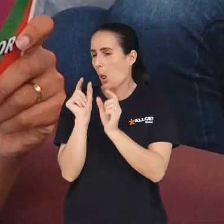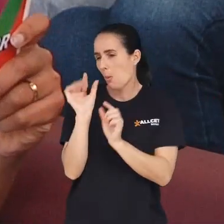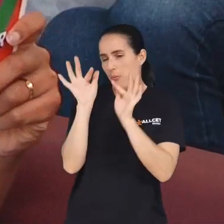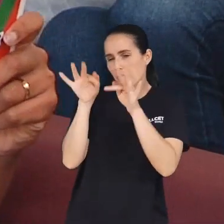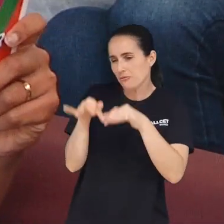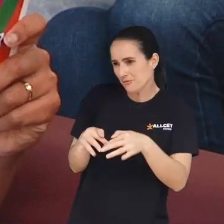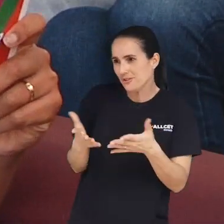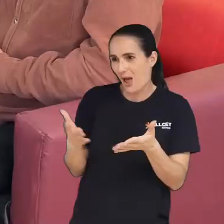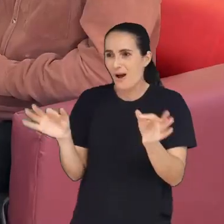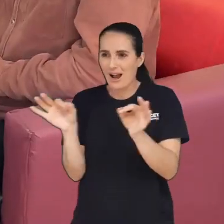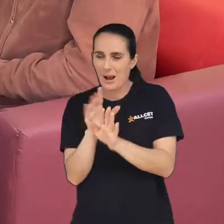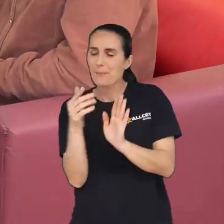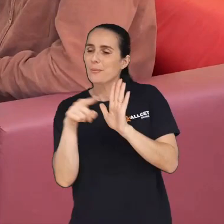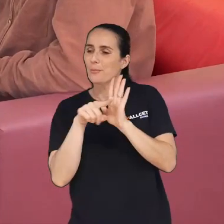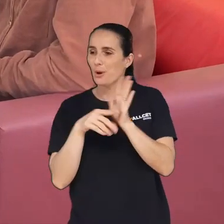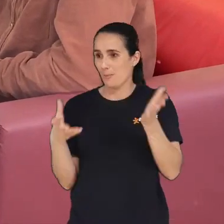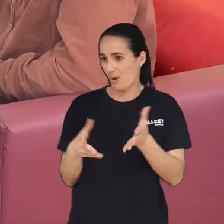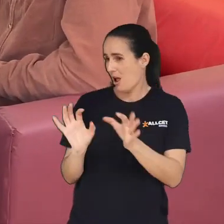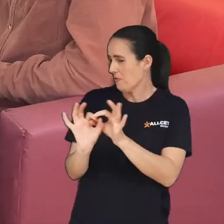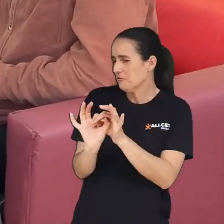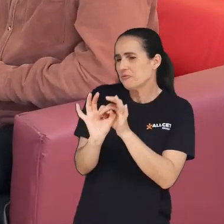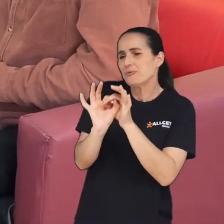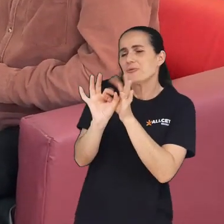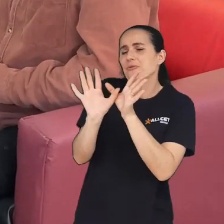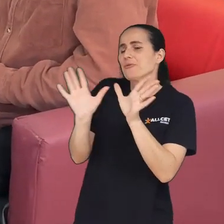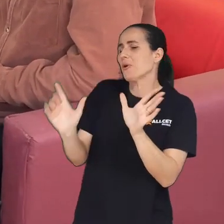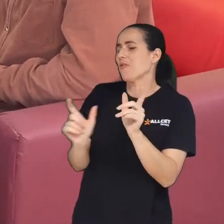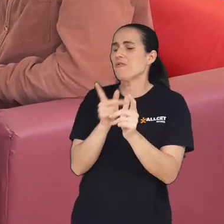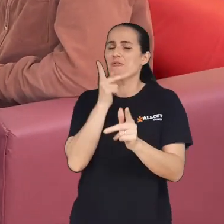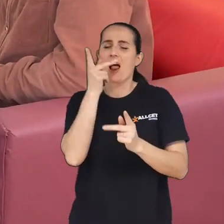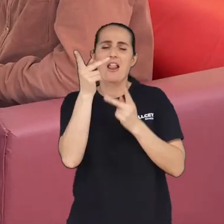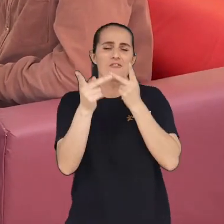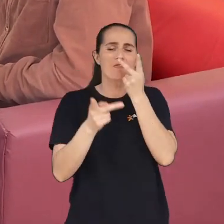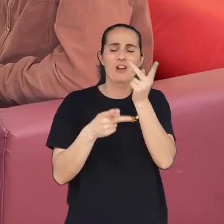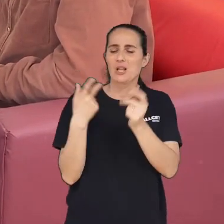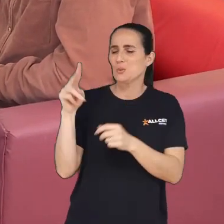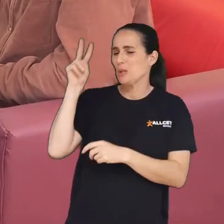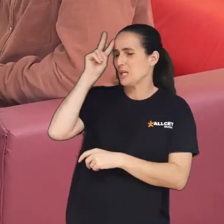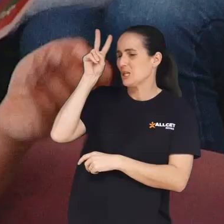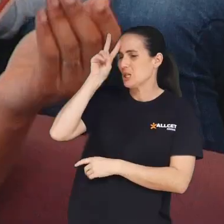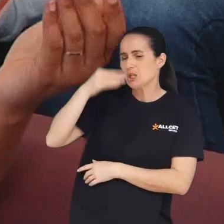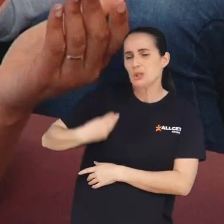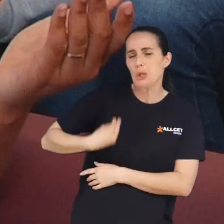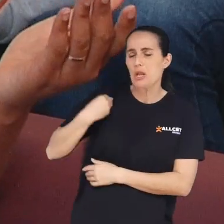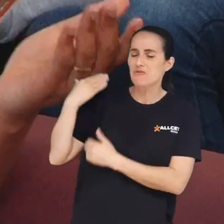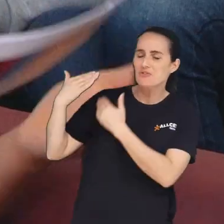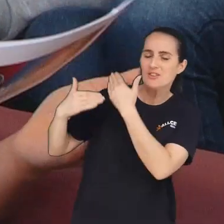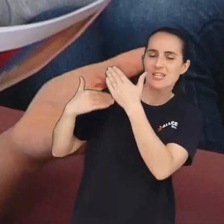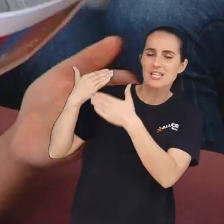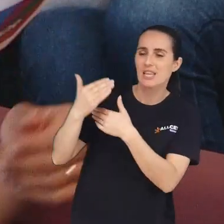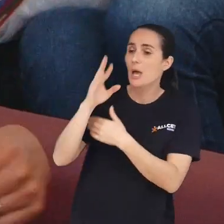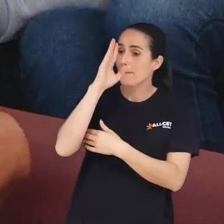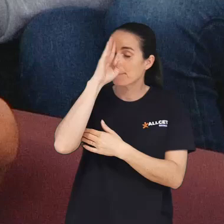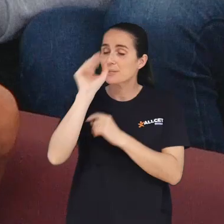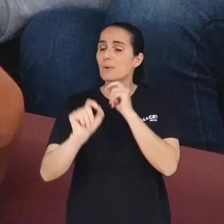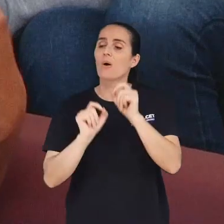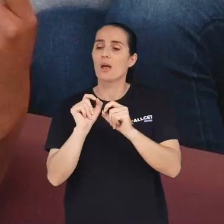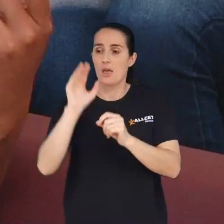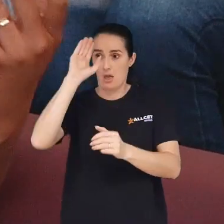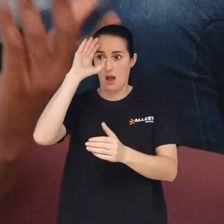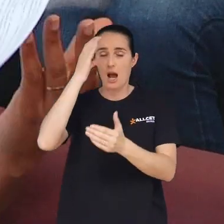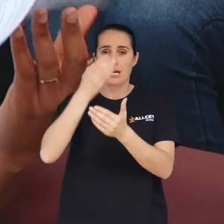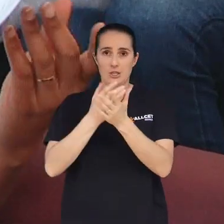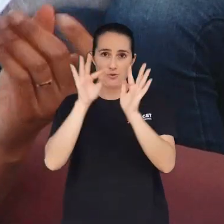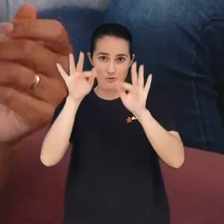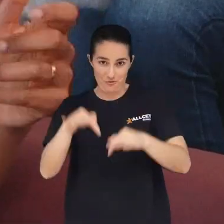e gostaríamos então que o senhor fizesse as suas considerações finais no nosso programa de hoje. Pode ficar à vontade, falar sobre